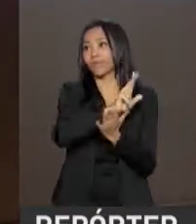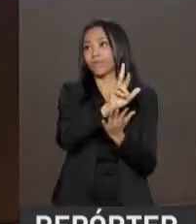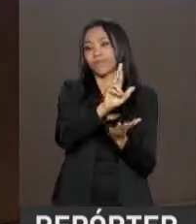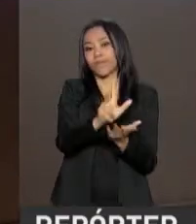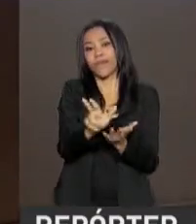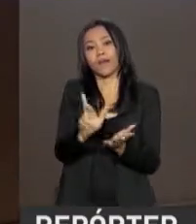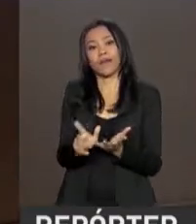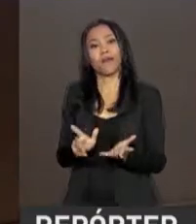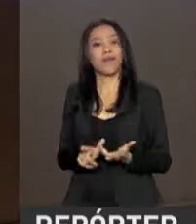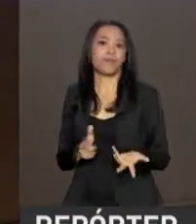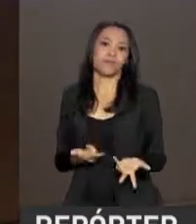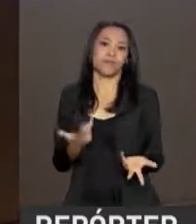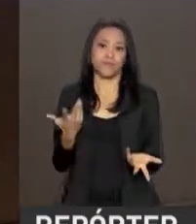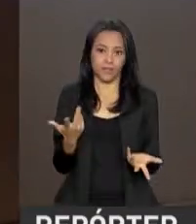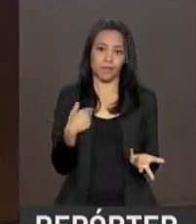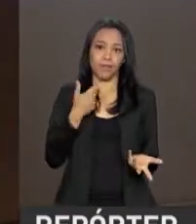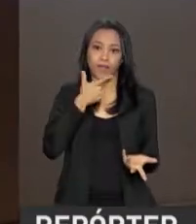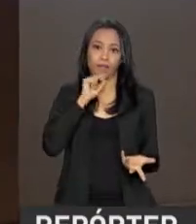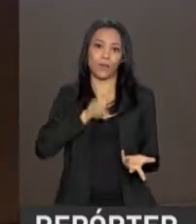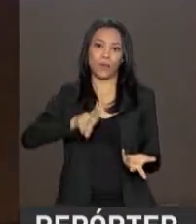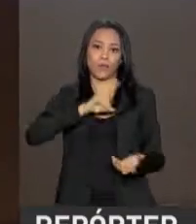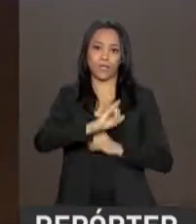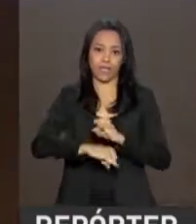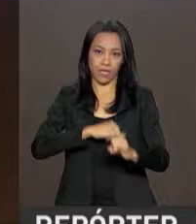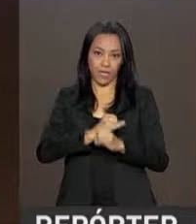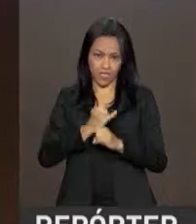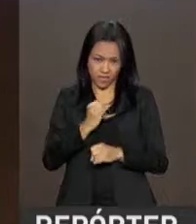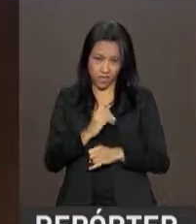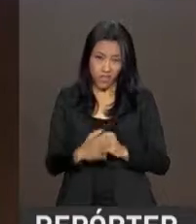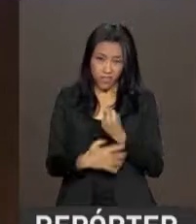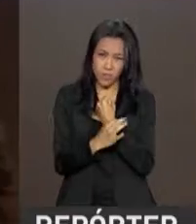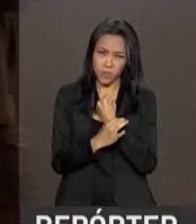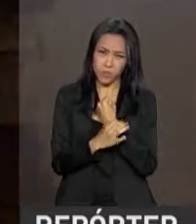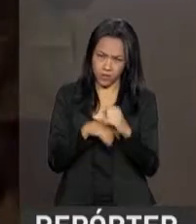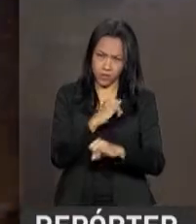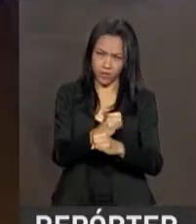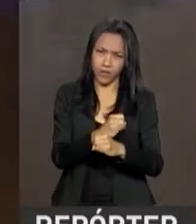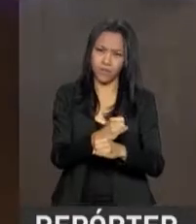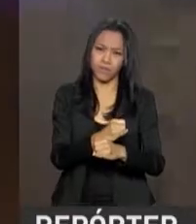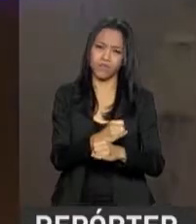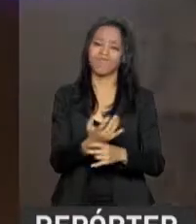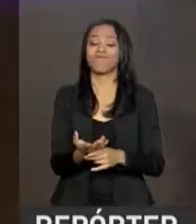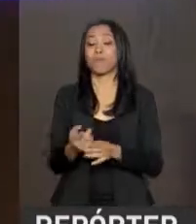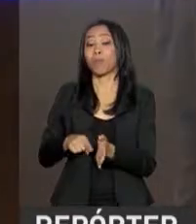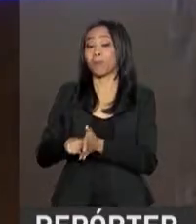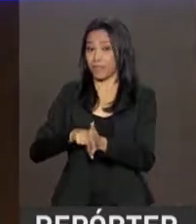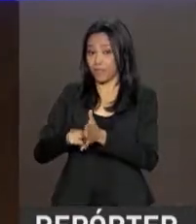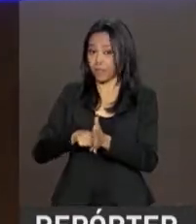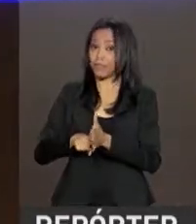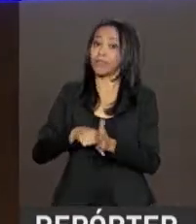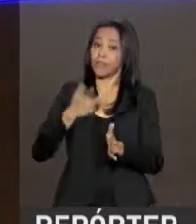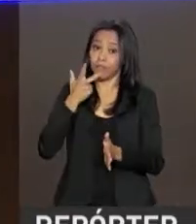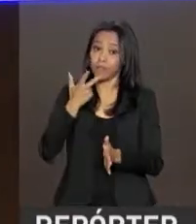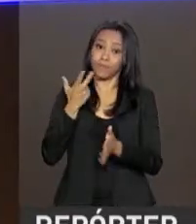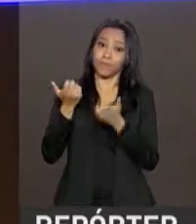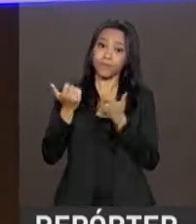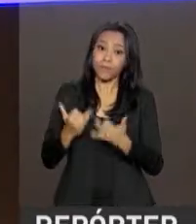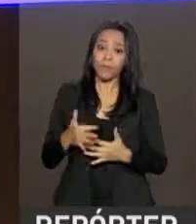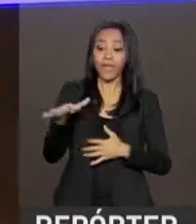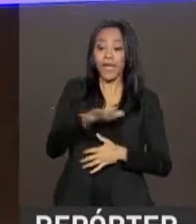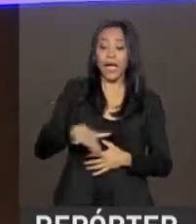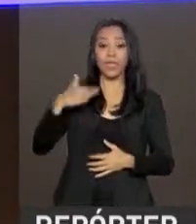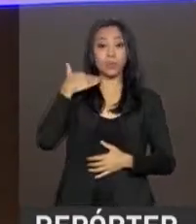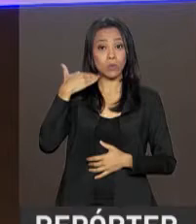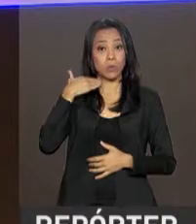de quem está online mas será que a internet é realmente segura um estudo revela que o setor bancário é um dos que